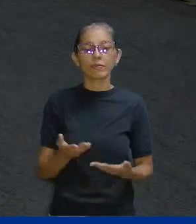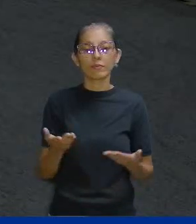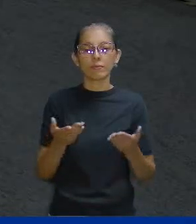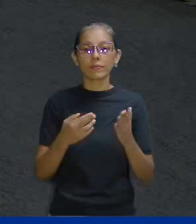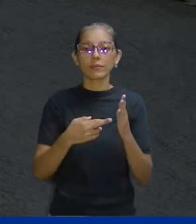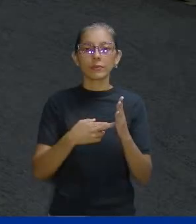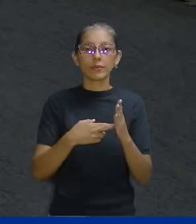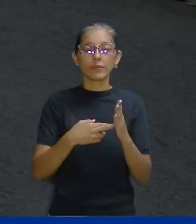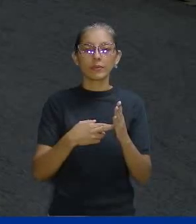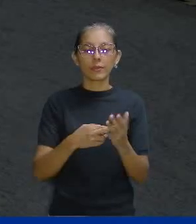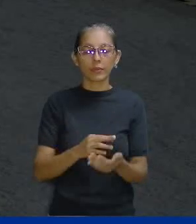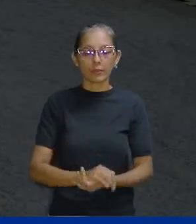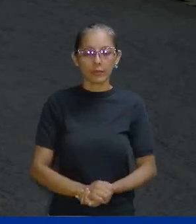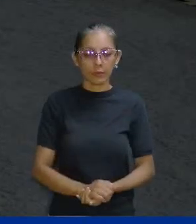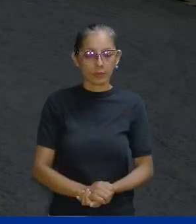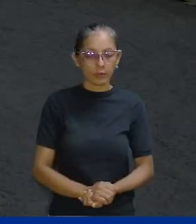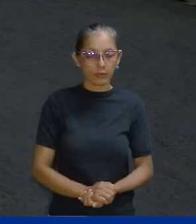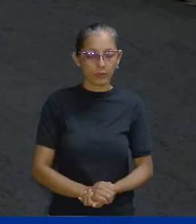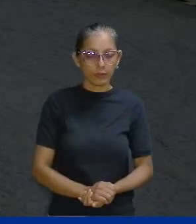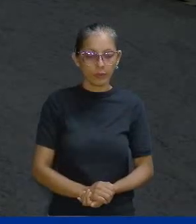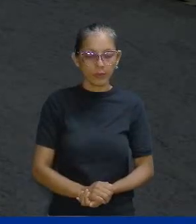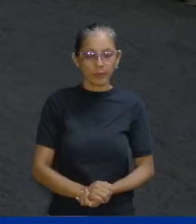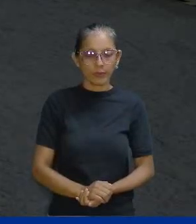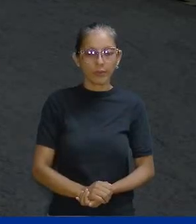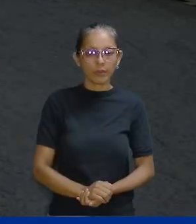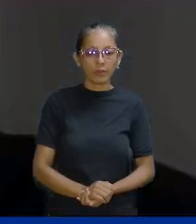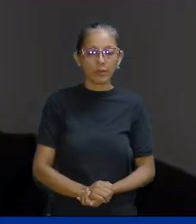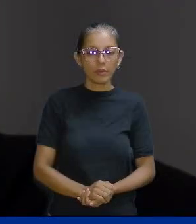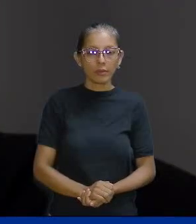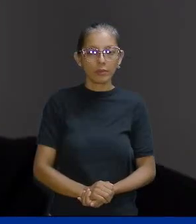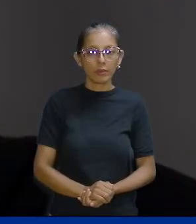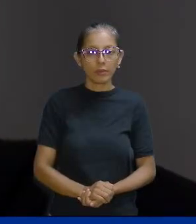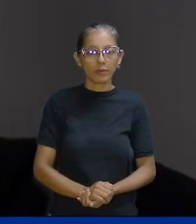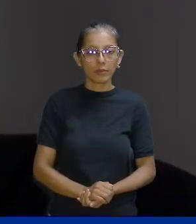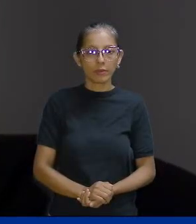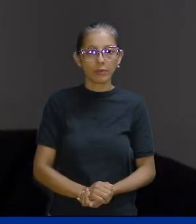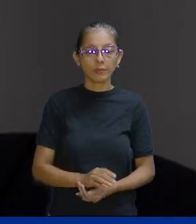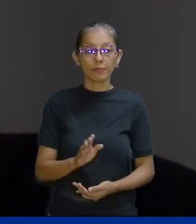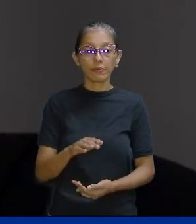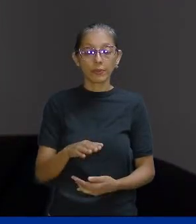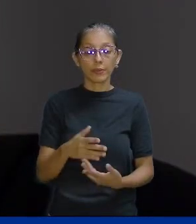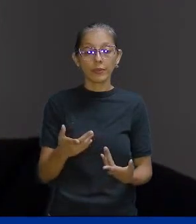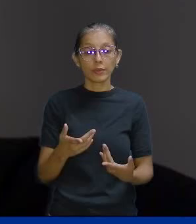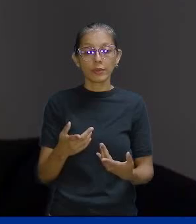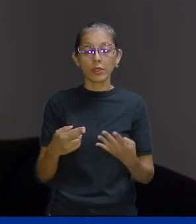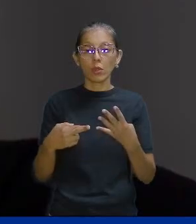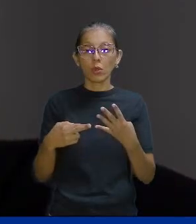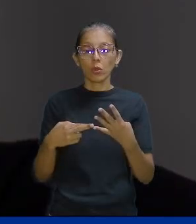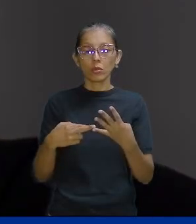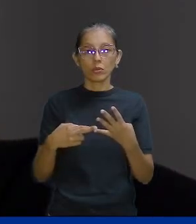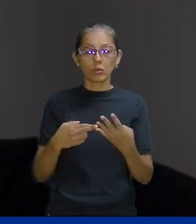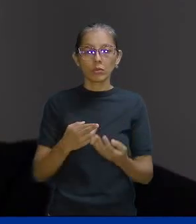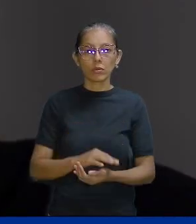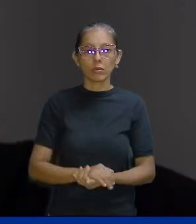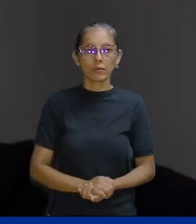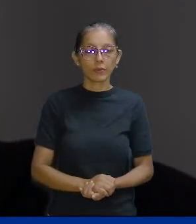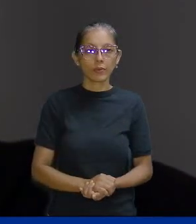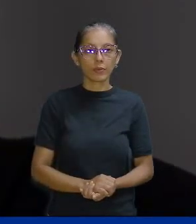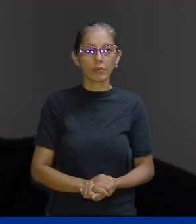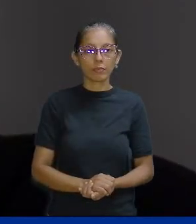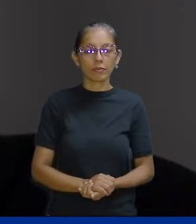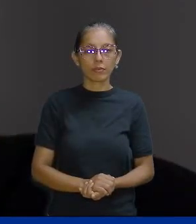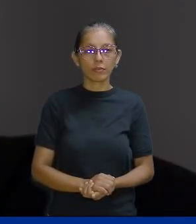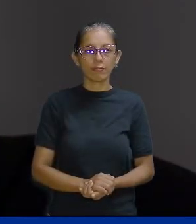Palavra ao relator. Imagem ampla do plenário. Senhor presidente, o recurso é tempestivo e preenche os requisitos de